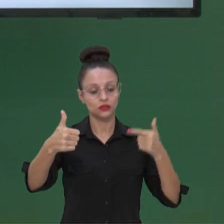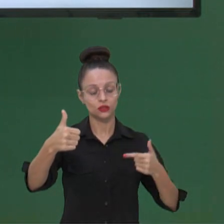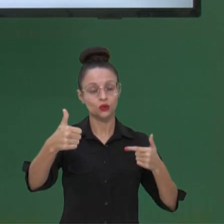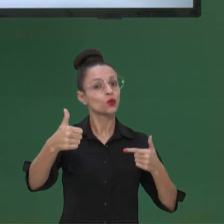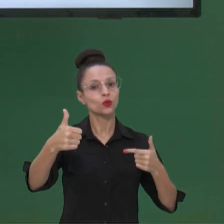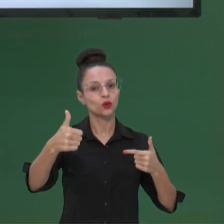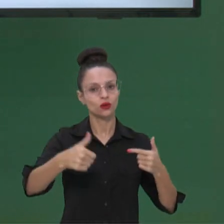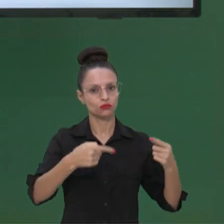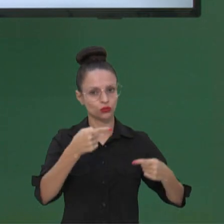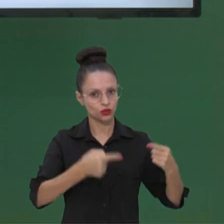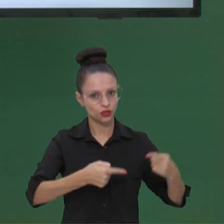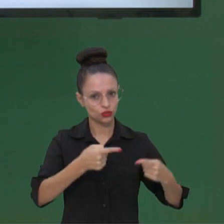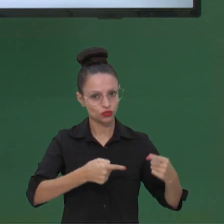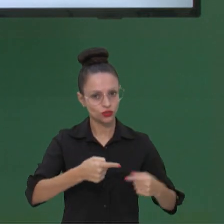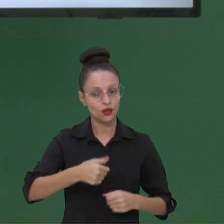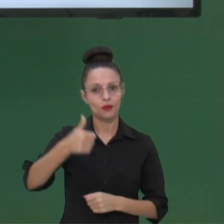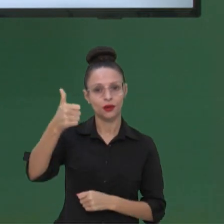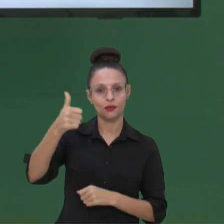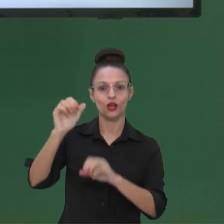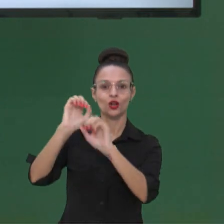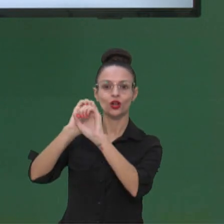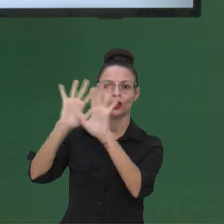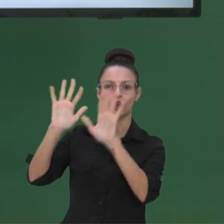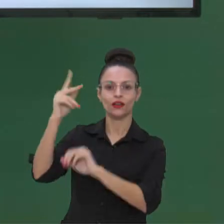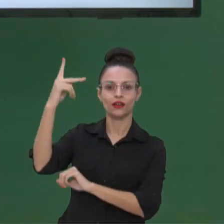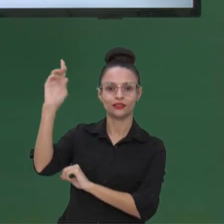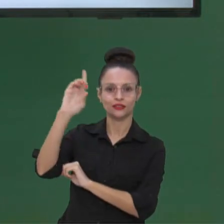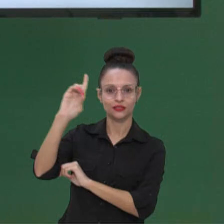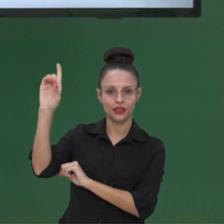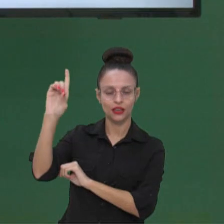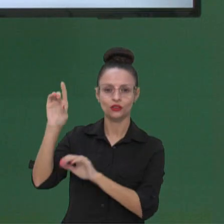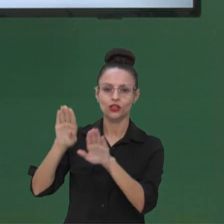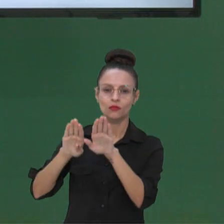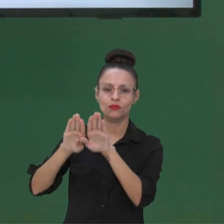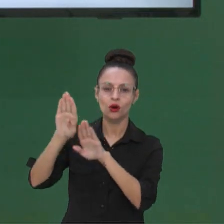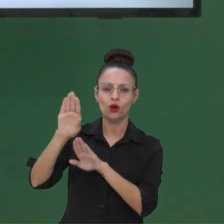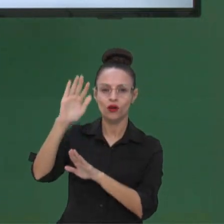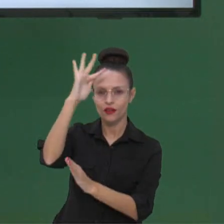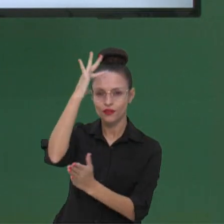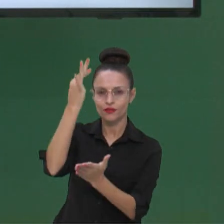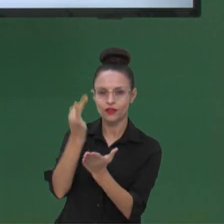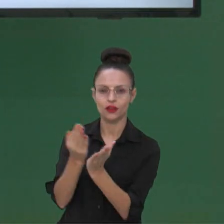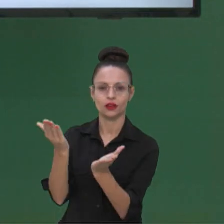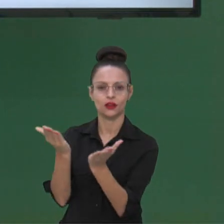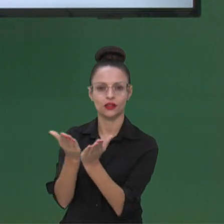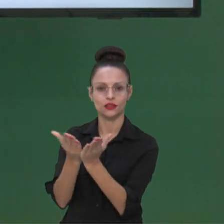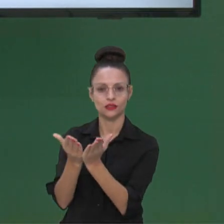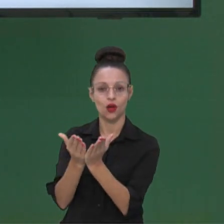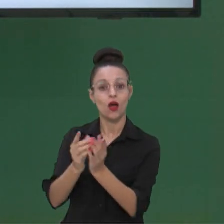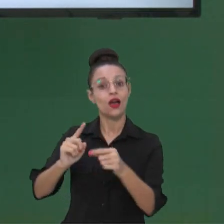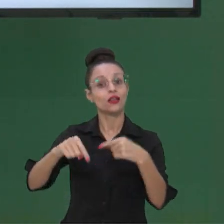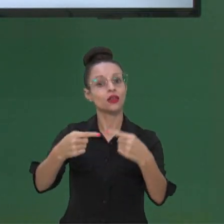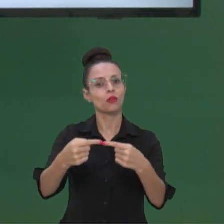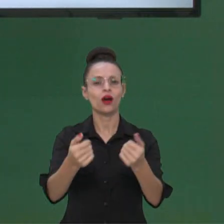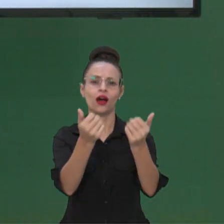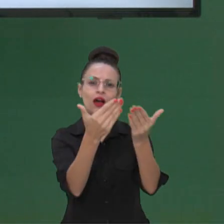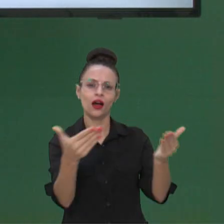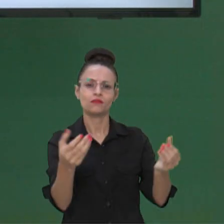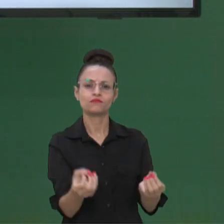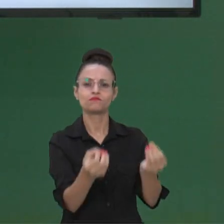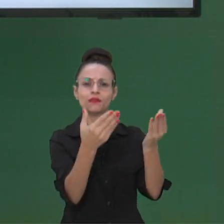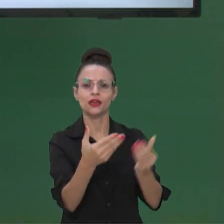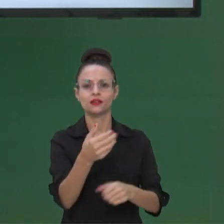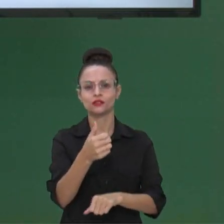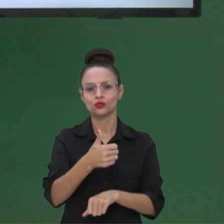lembra? Para a glória de Deus e avanço da fé cristã, depois para o bem do país.